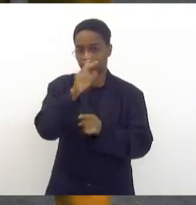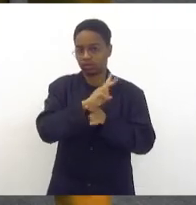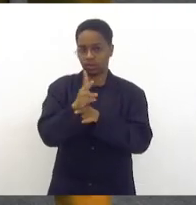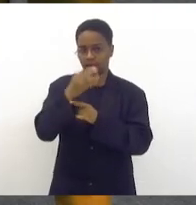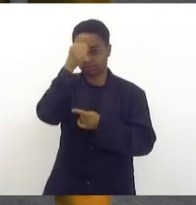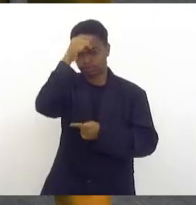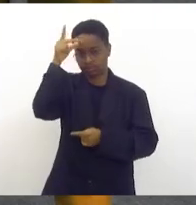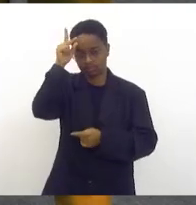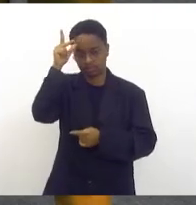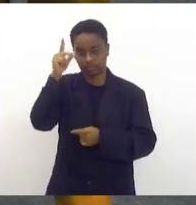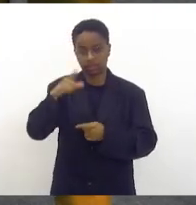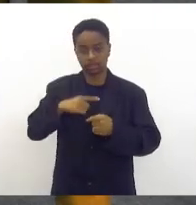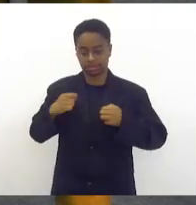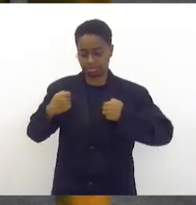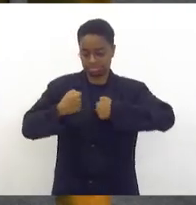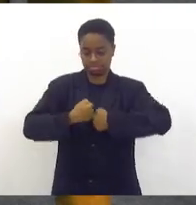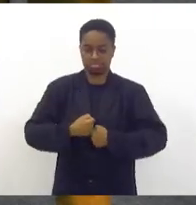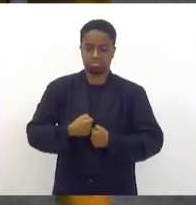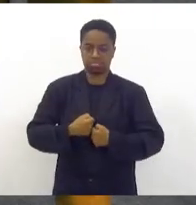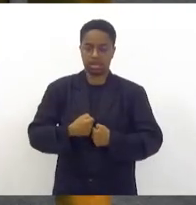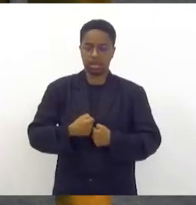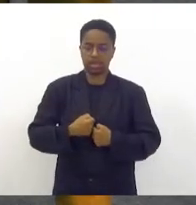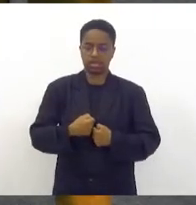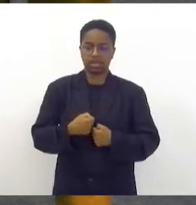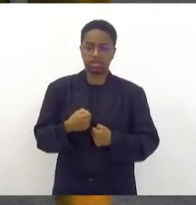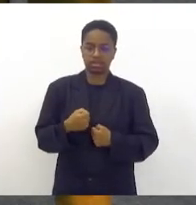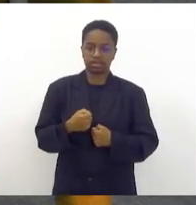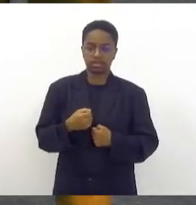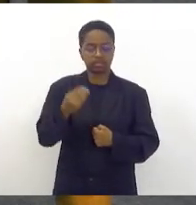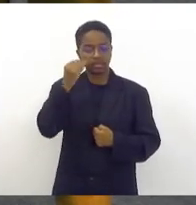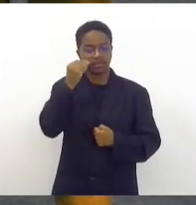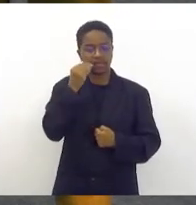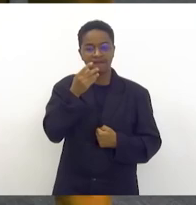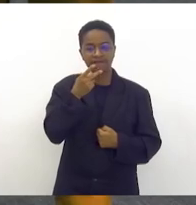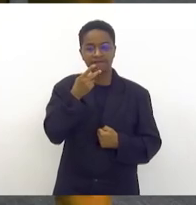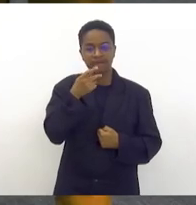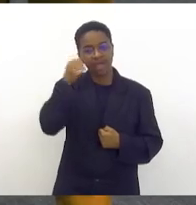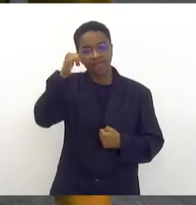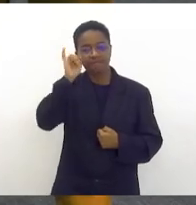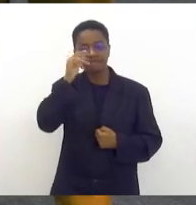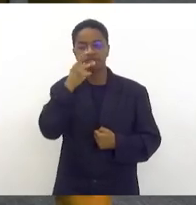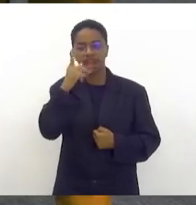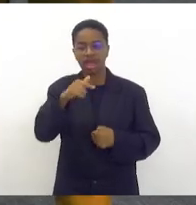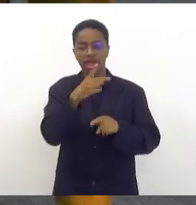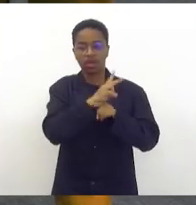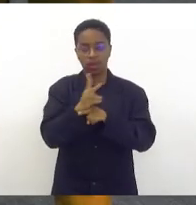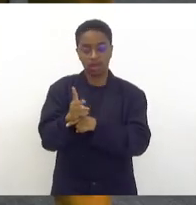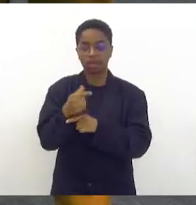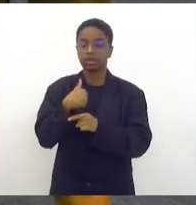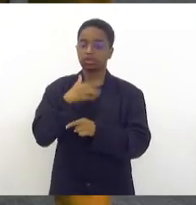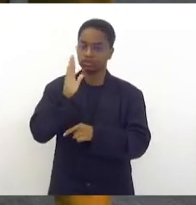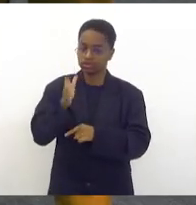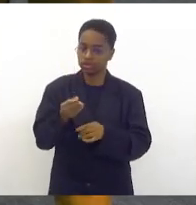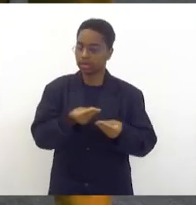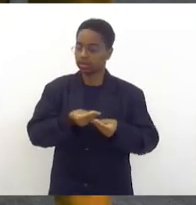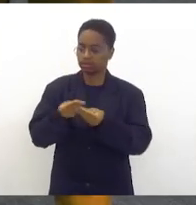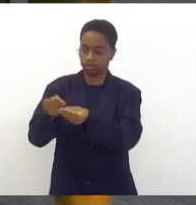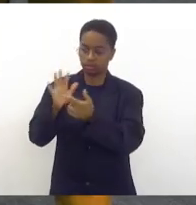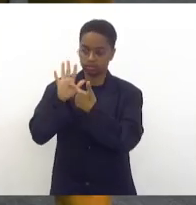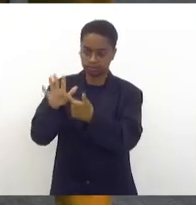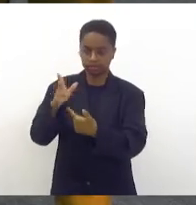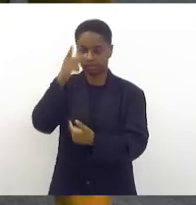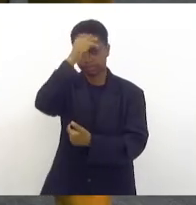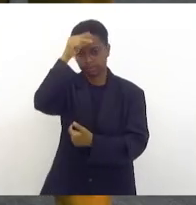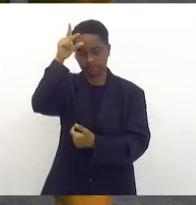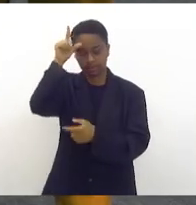de colete. Perfeito. De colete, para não dizer que é guarda. Perfeito. É lamentável, eu já encaminhei isso ao prefeito, e com